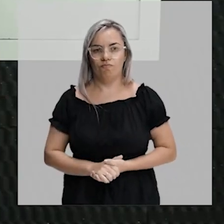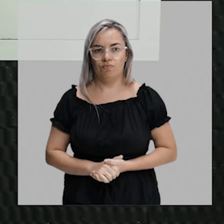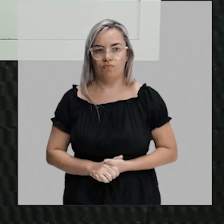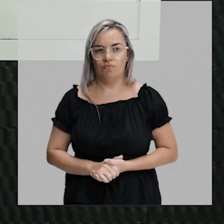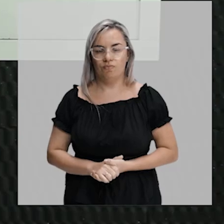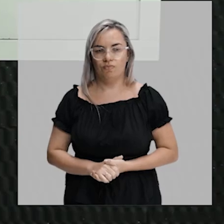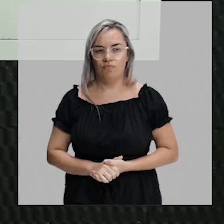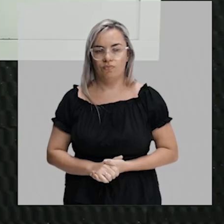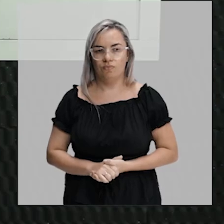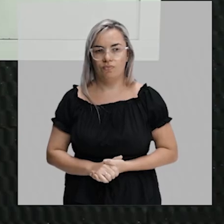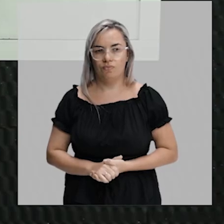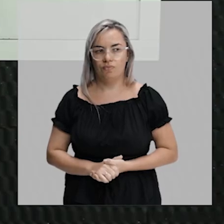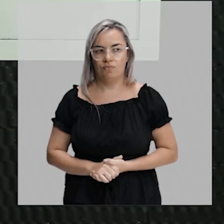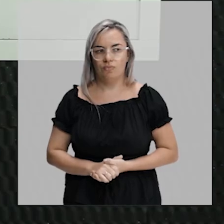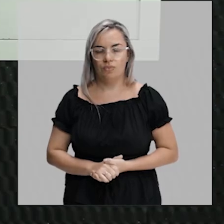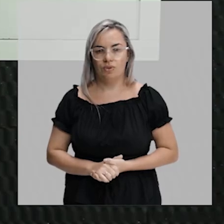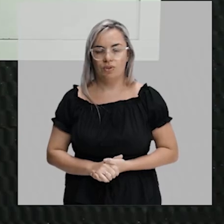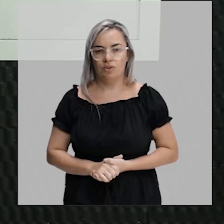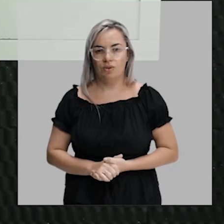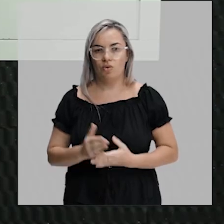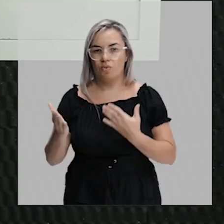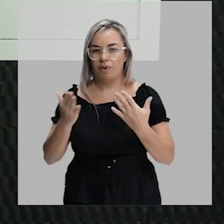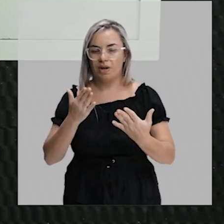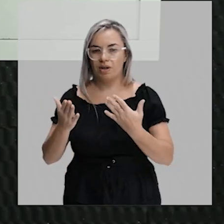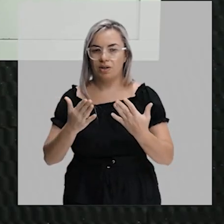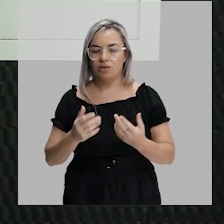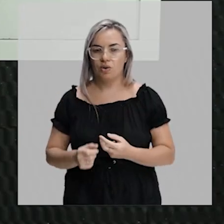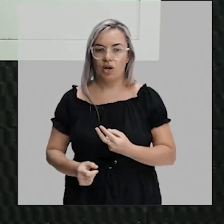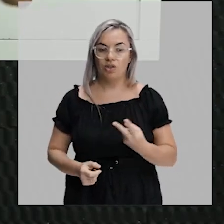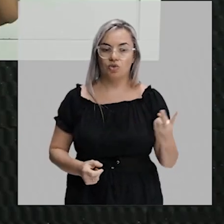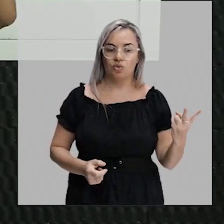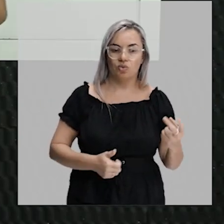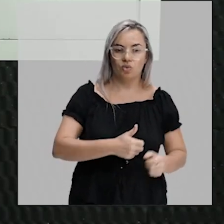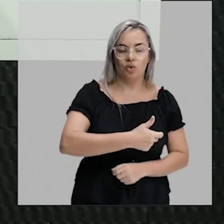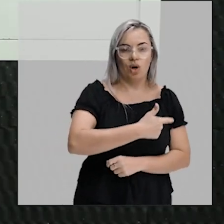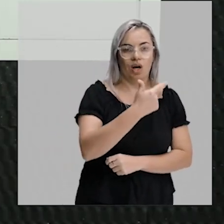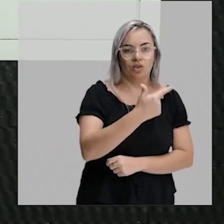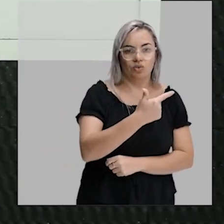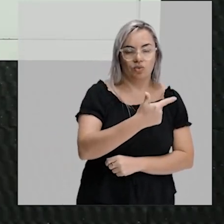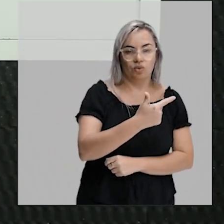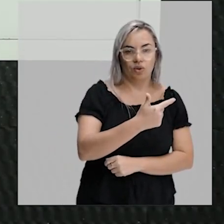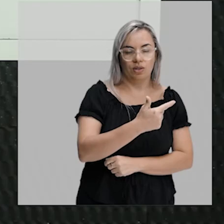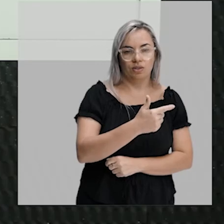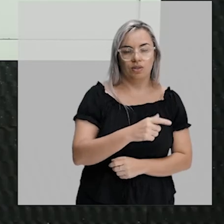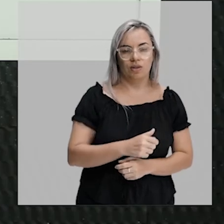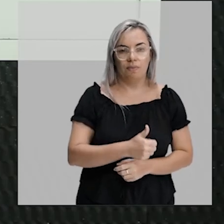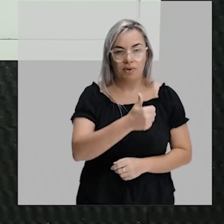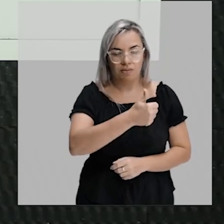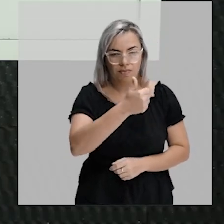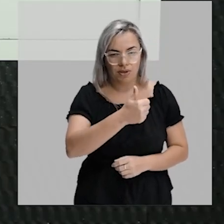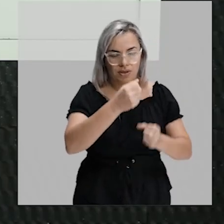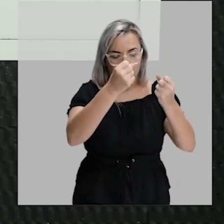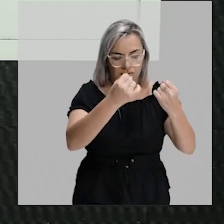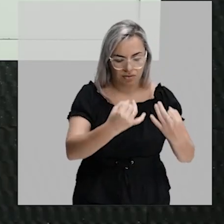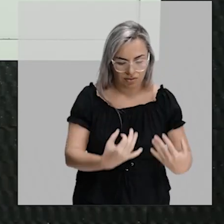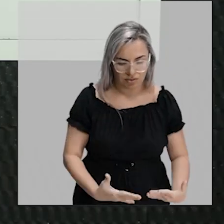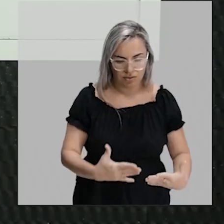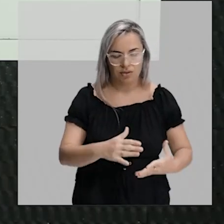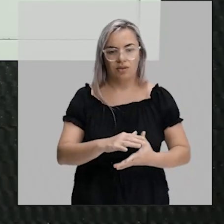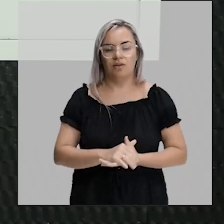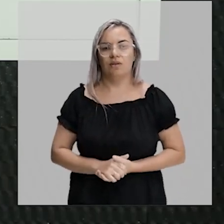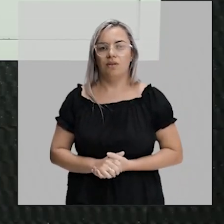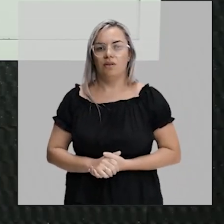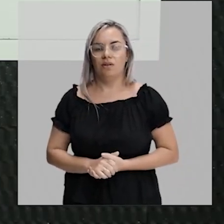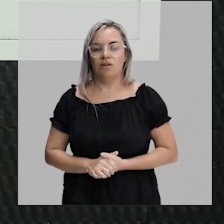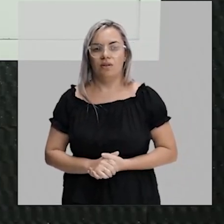da outra, né? Das duas primeiras. Porque lá nós tínhamos o quê? Grandezas diretamente